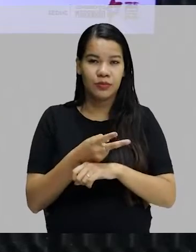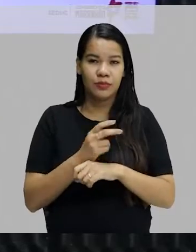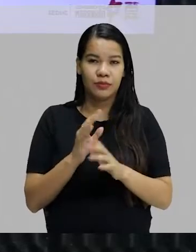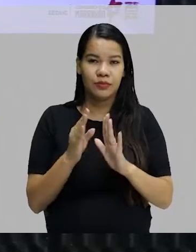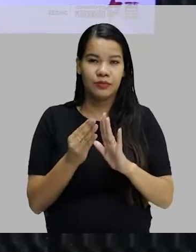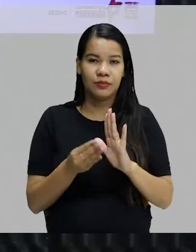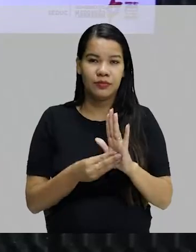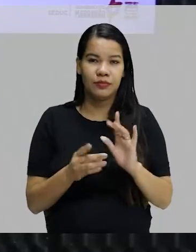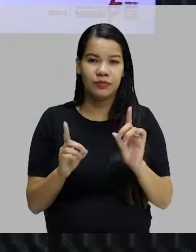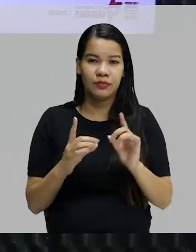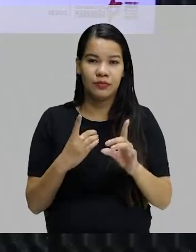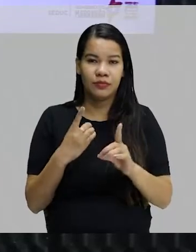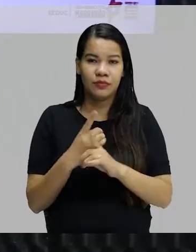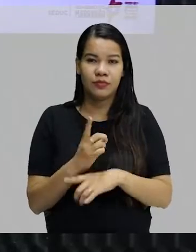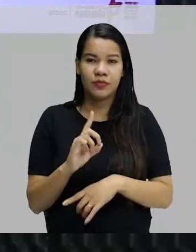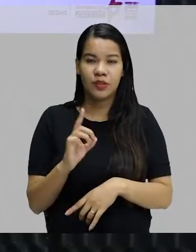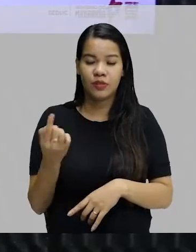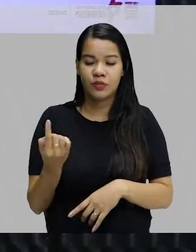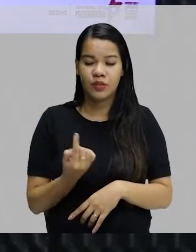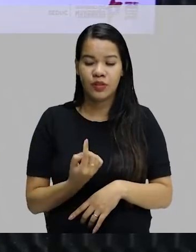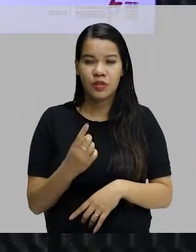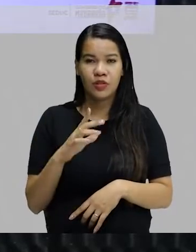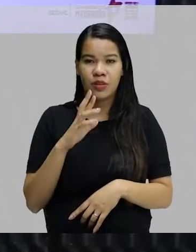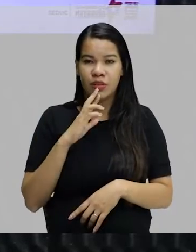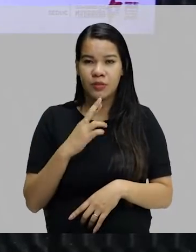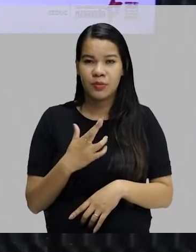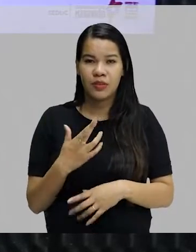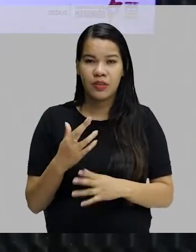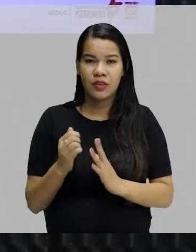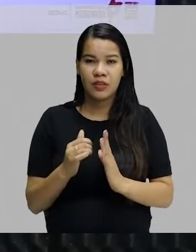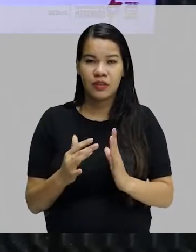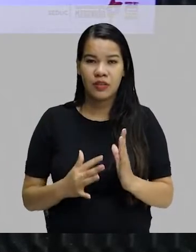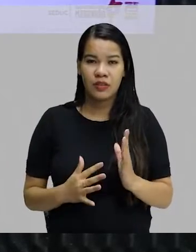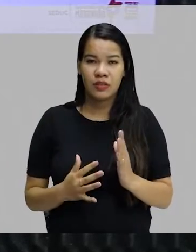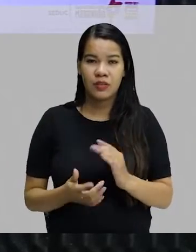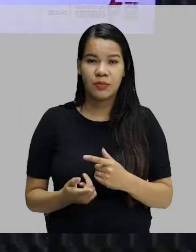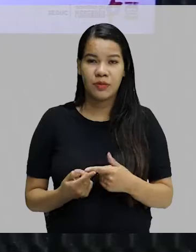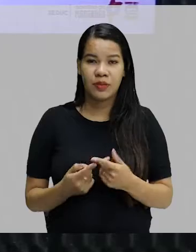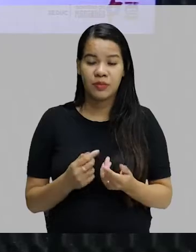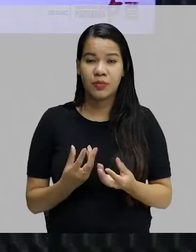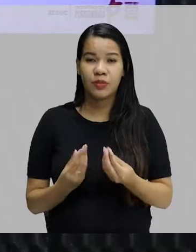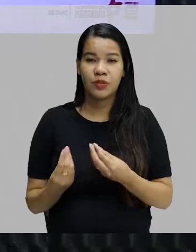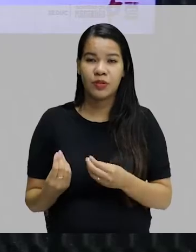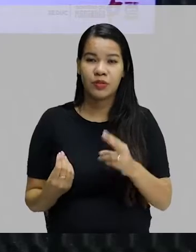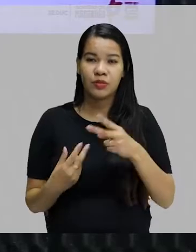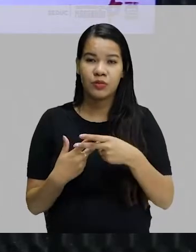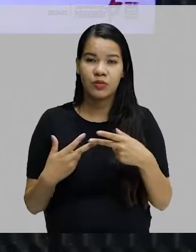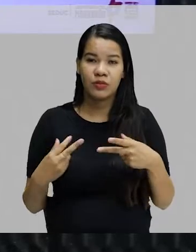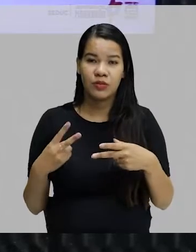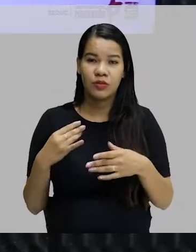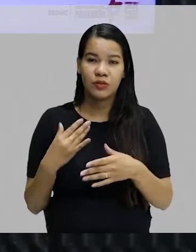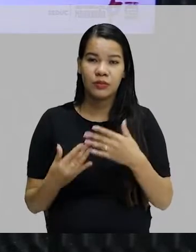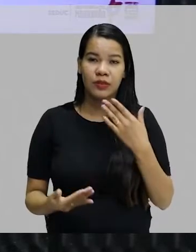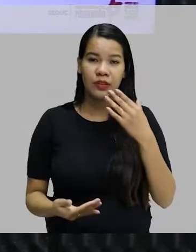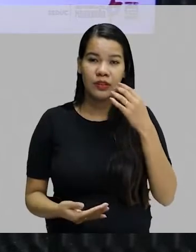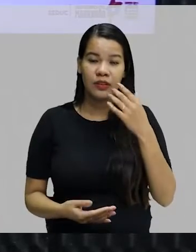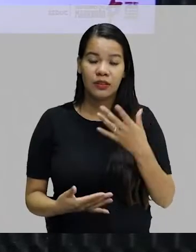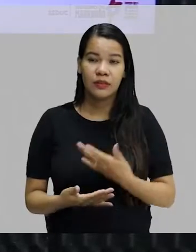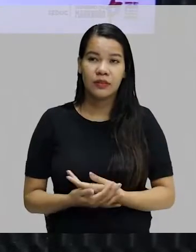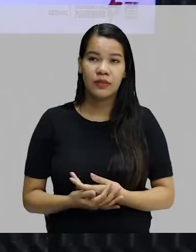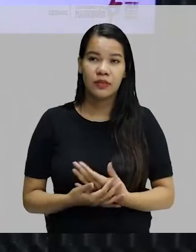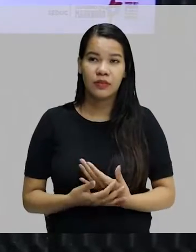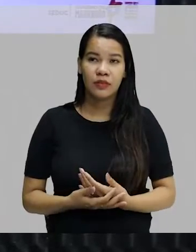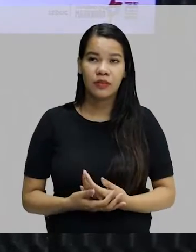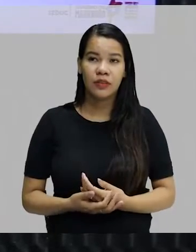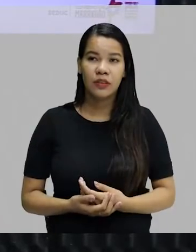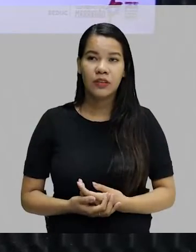não vir só para fazer o exercício, que já não fica muito legal, porque senão muita coisa vai se perder, tá?